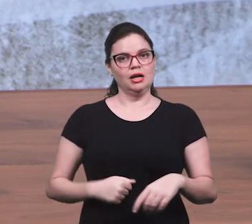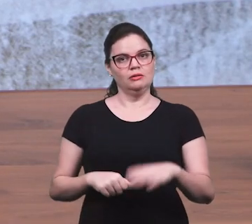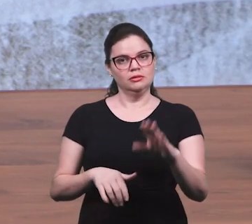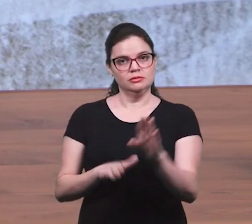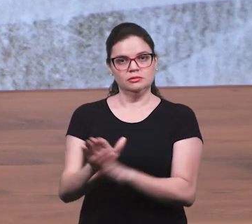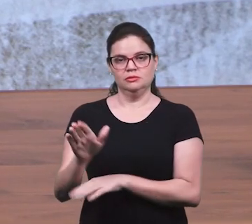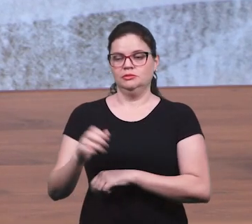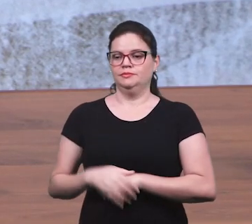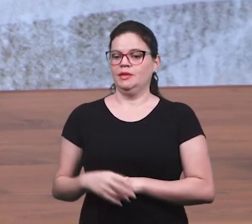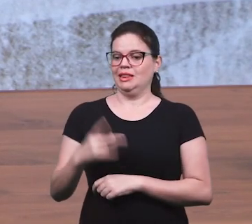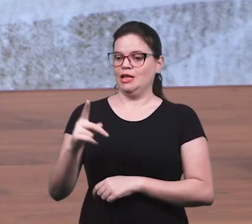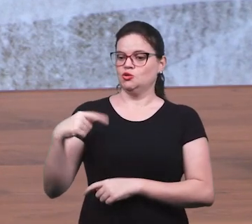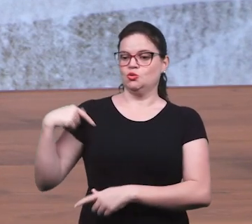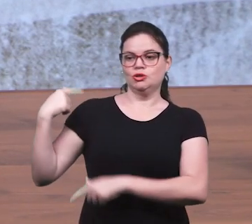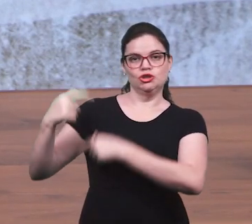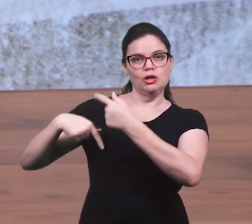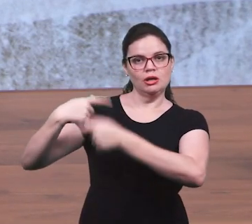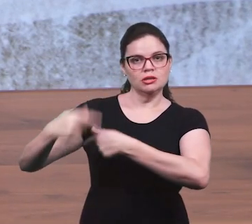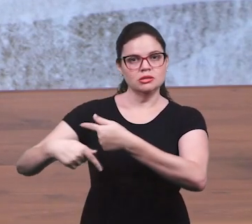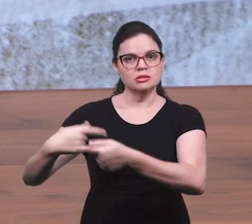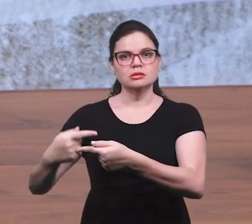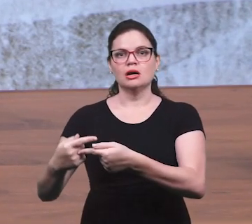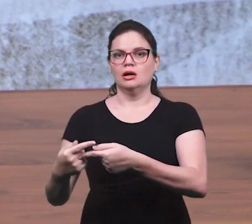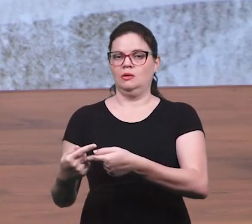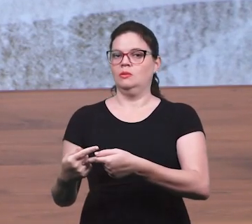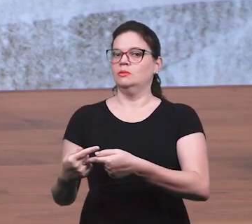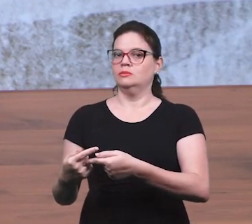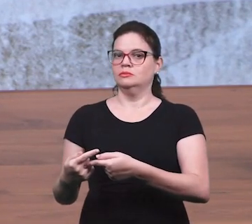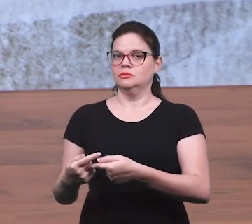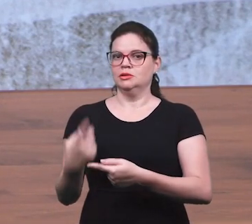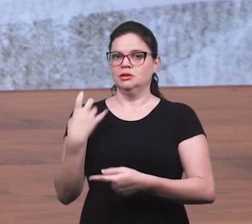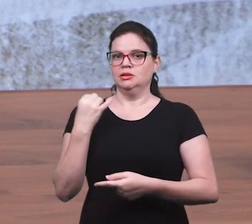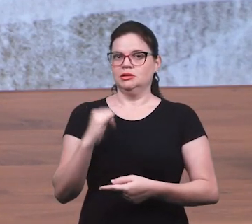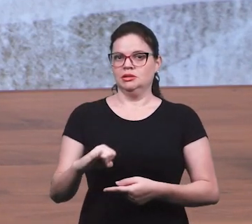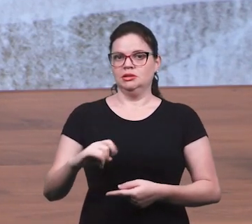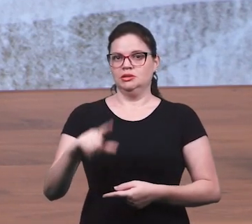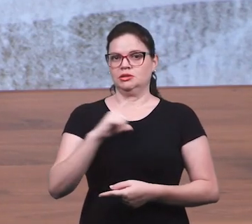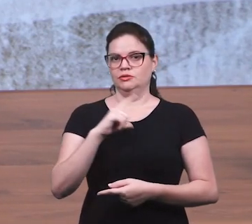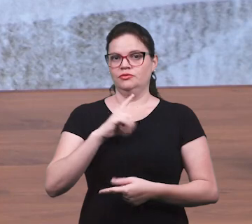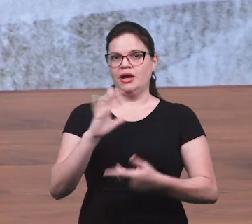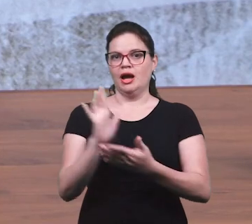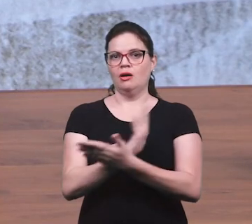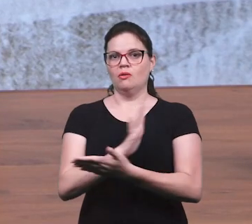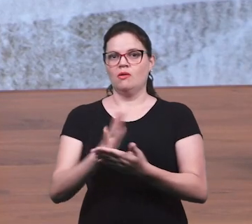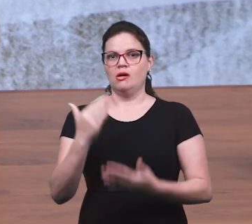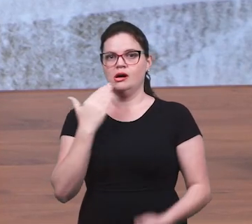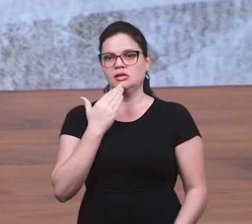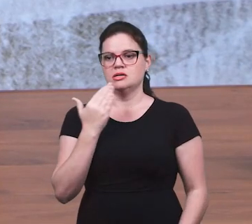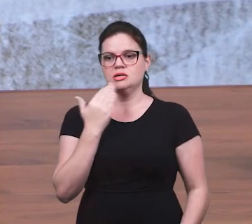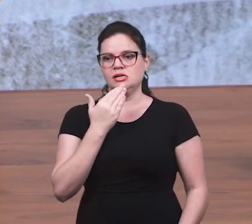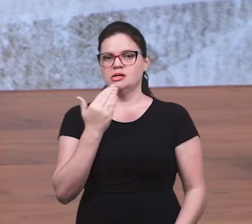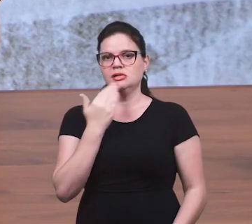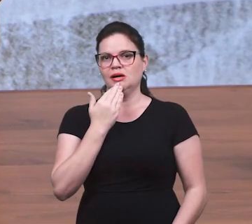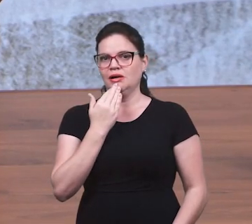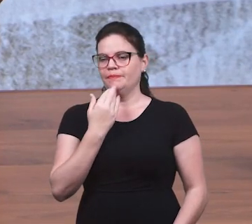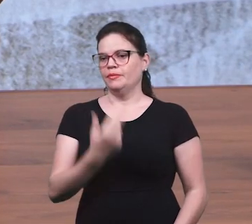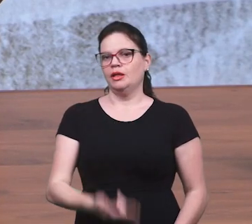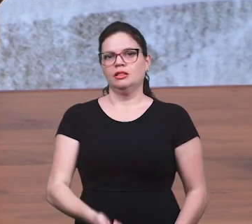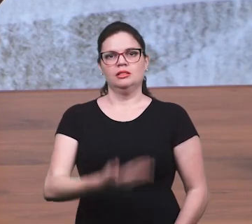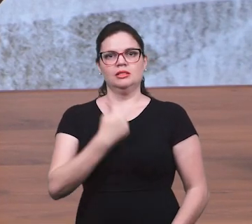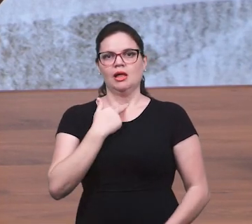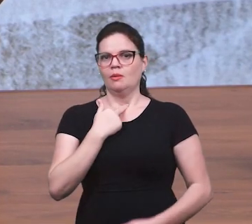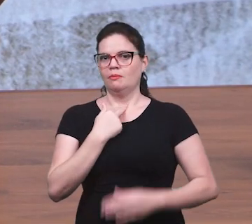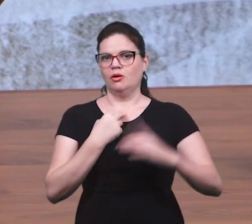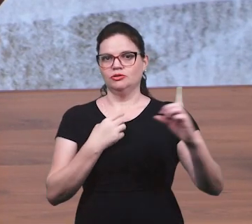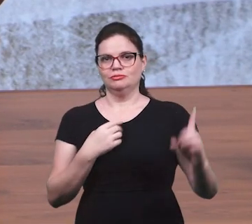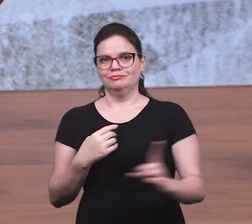ninguém da tua semente nas suas gerações, em quem houver alguma falta, se chegará a oferecer o